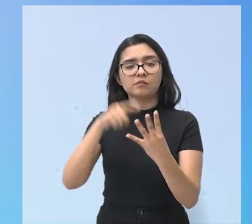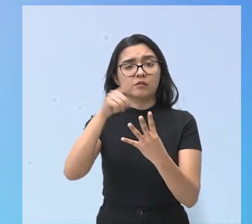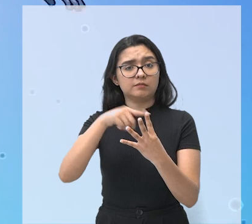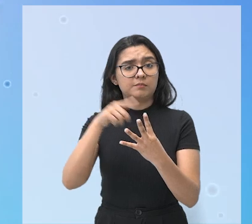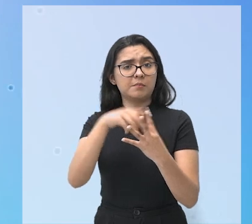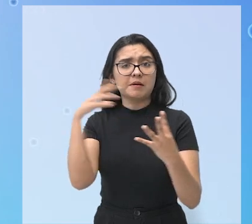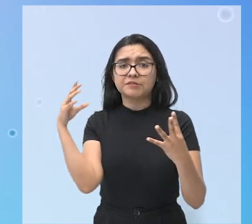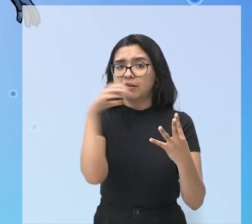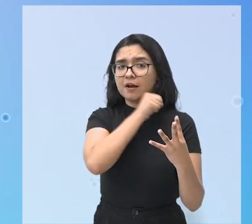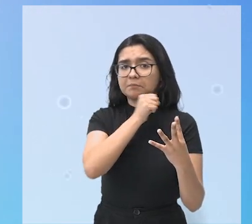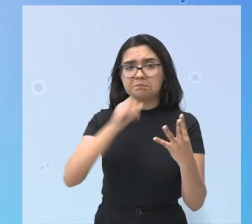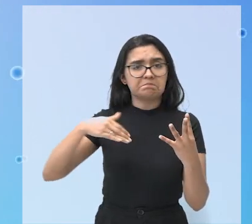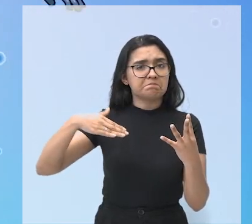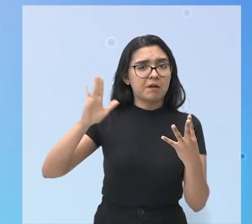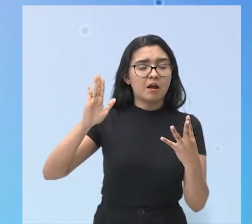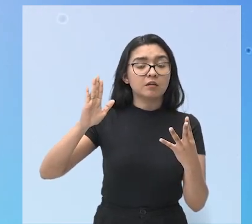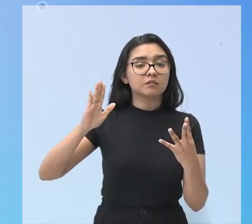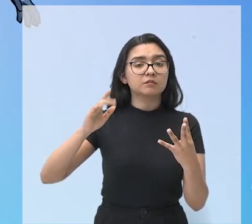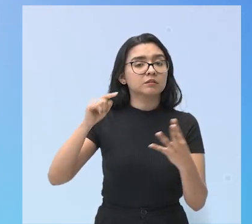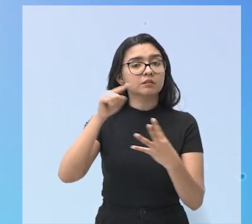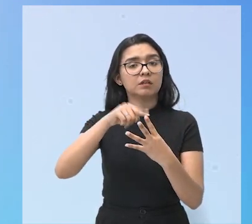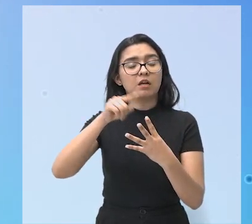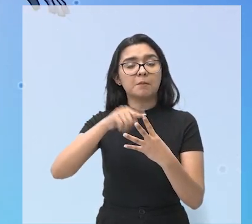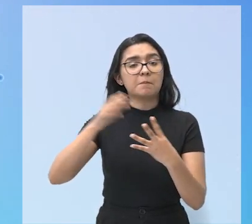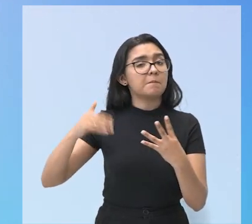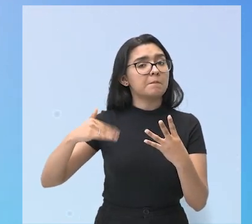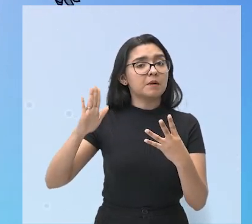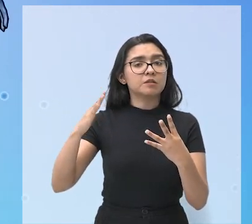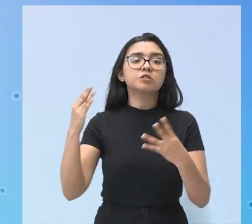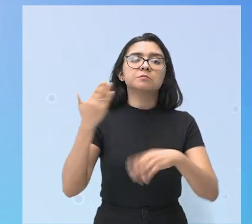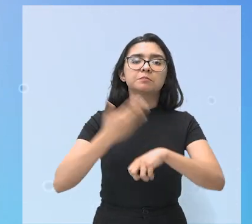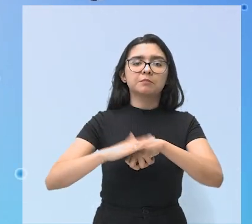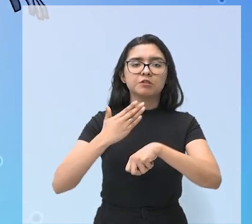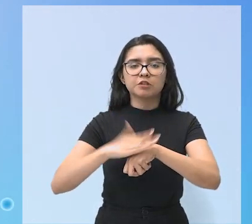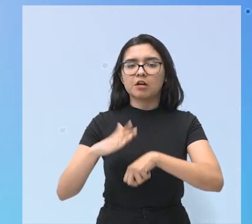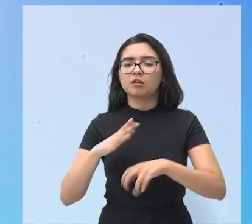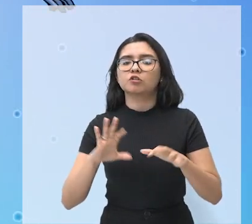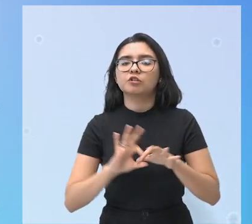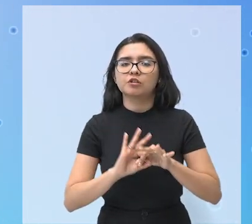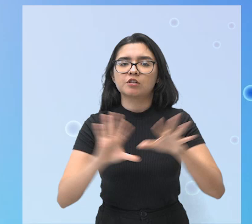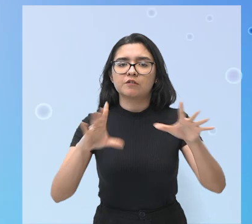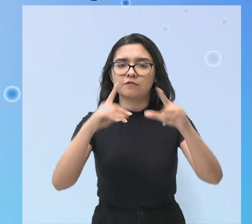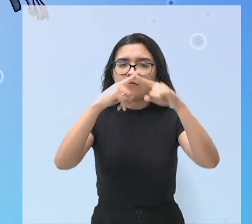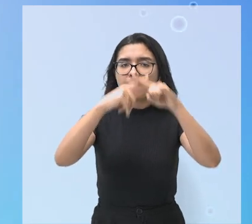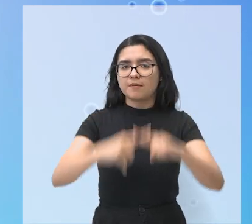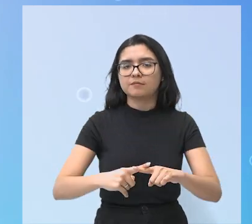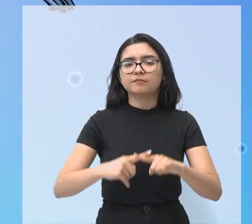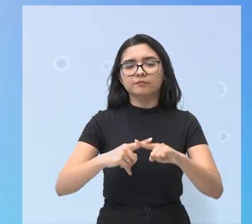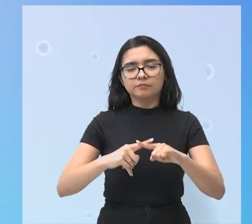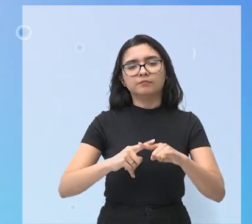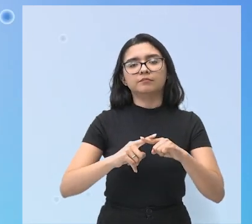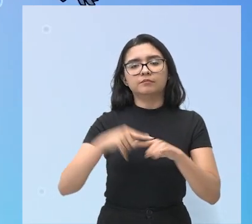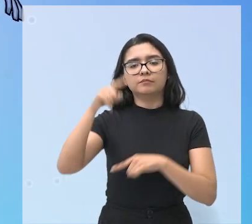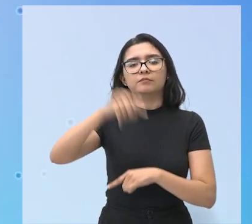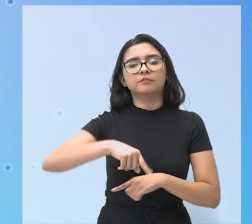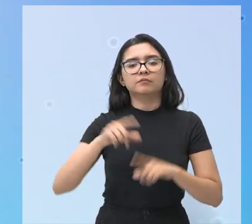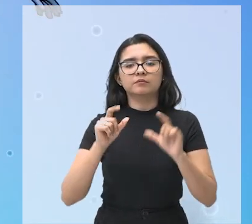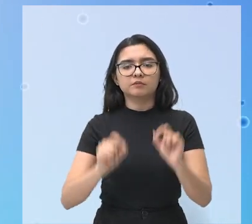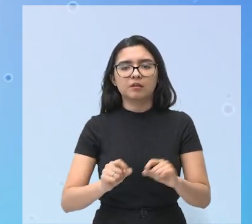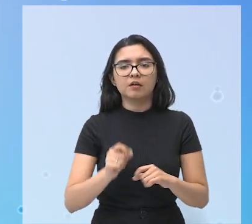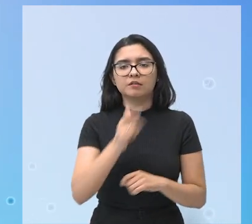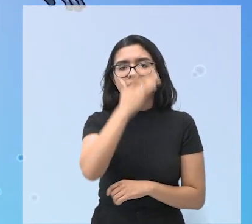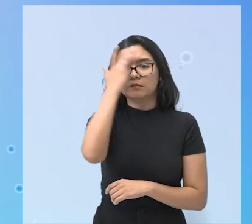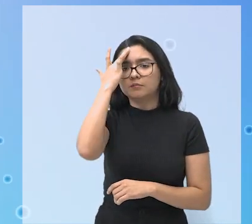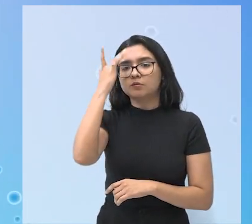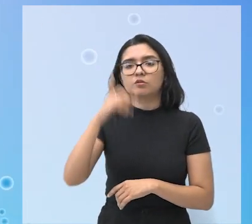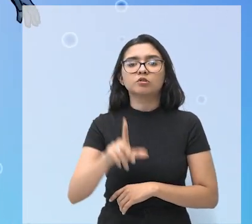de natação. Ele é o mais praticado no estilo livre das competições, que dá abertura aos